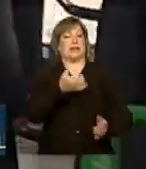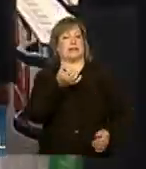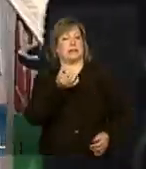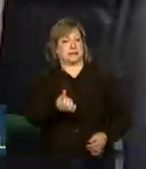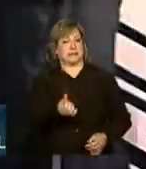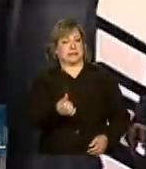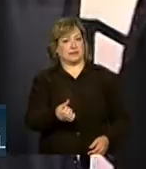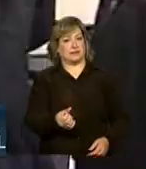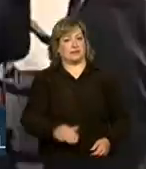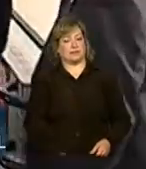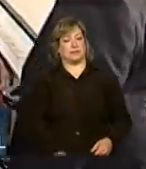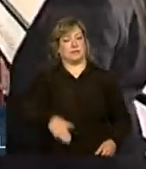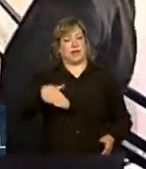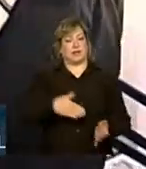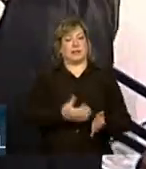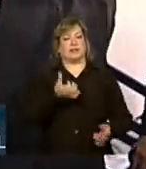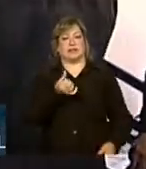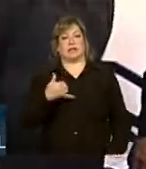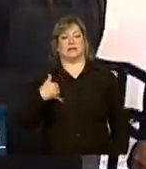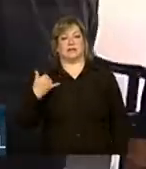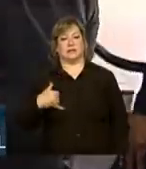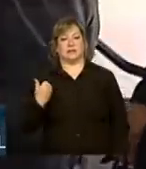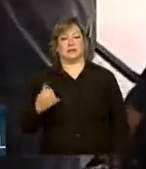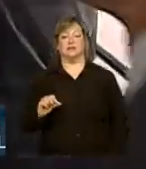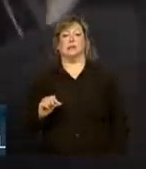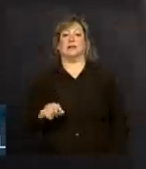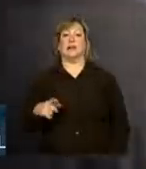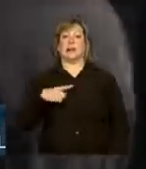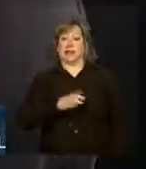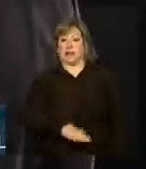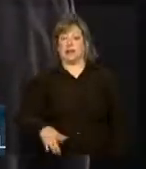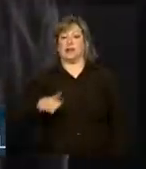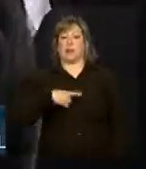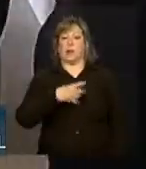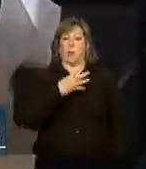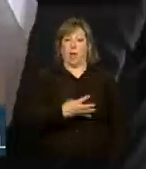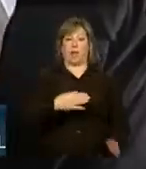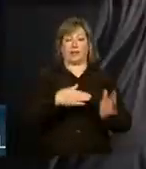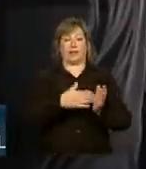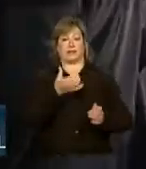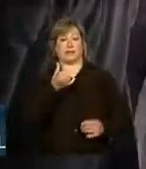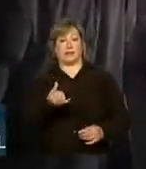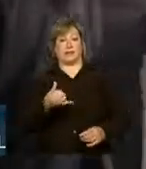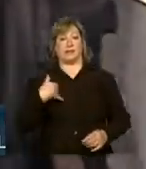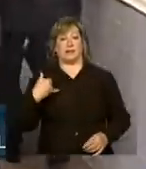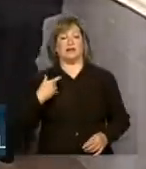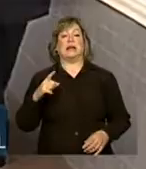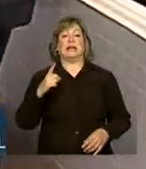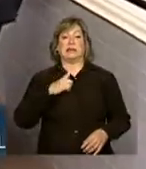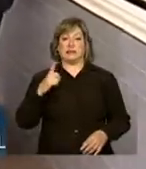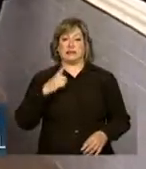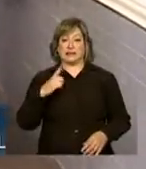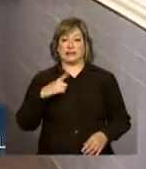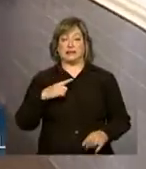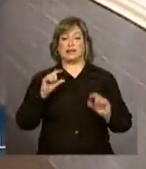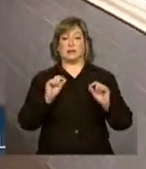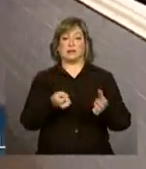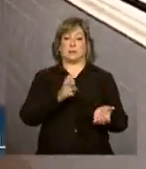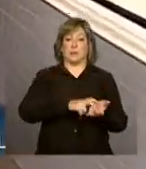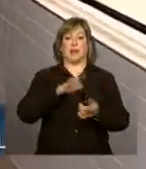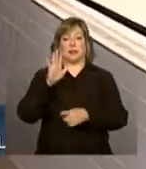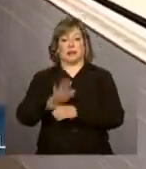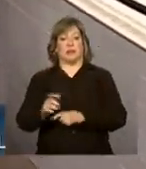permanência é integral. Já para as crianças de 4 a 6 anos, existem as opções dos turnos matutino e